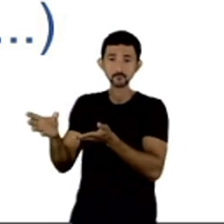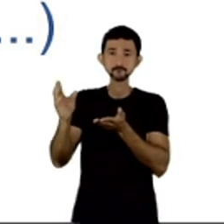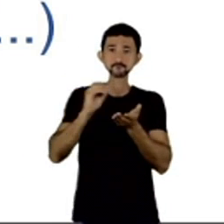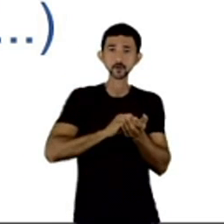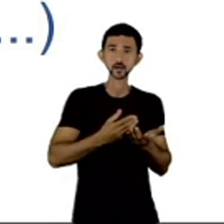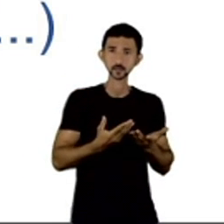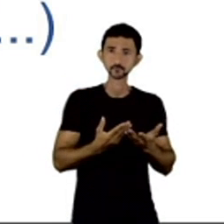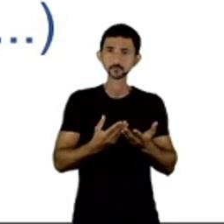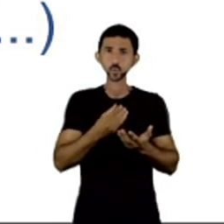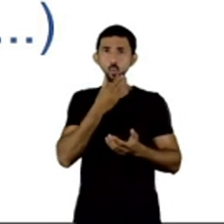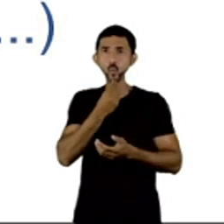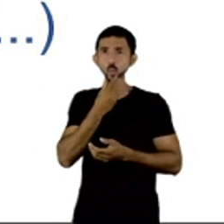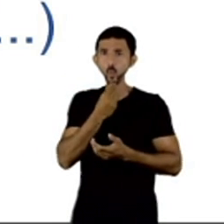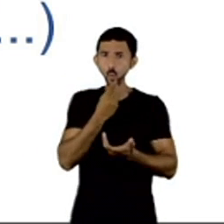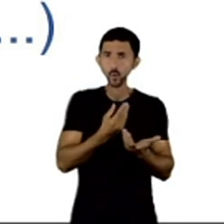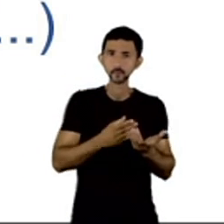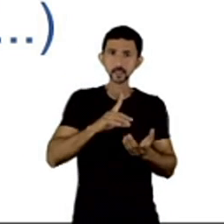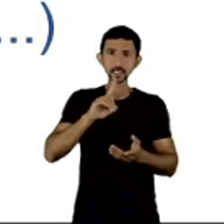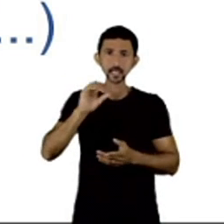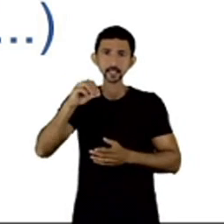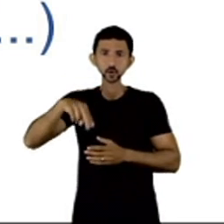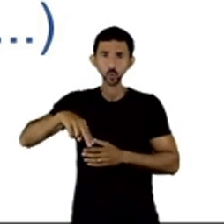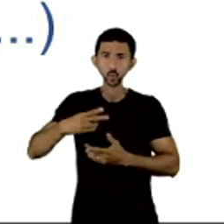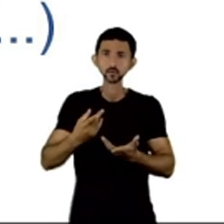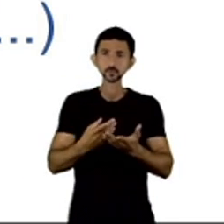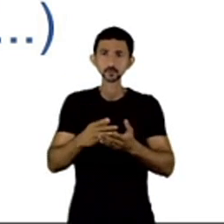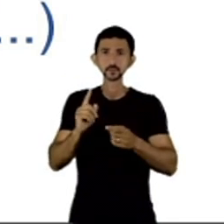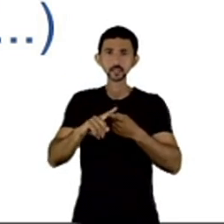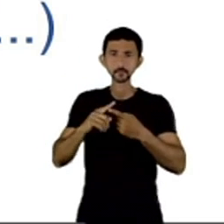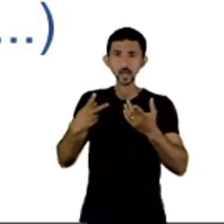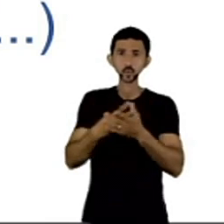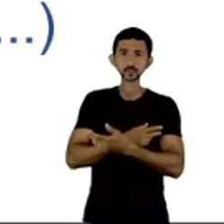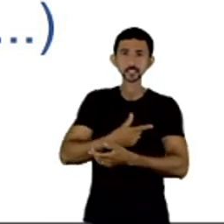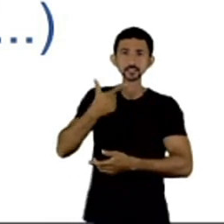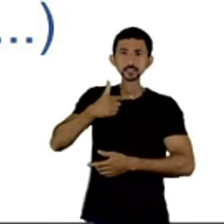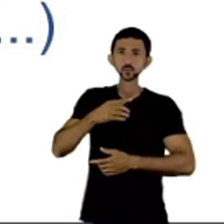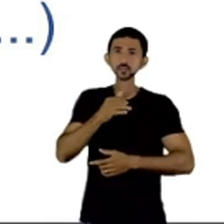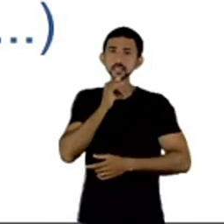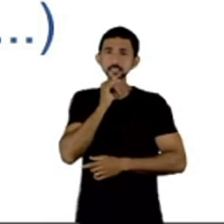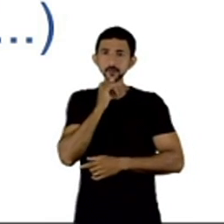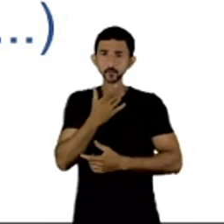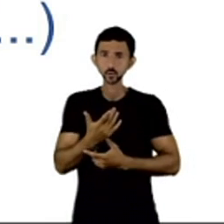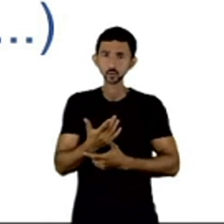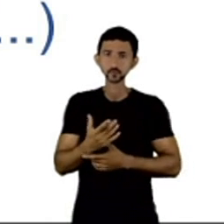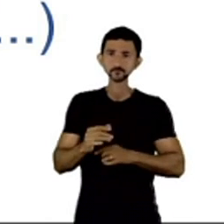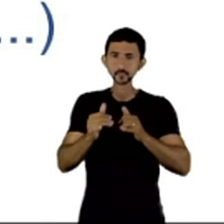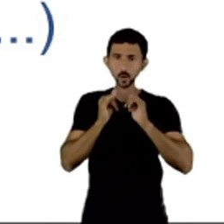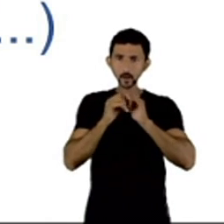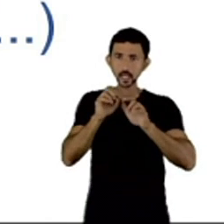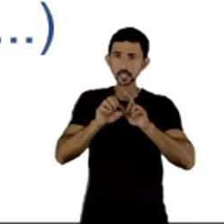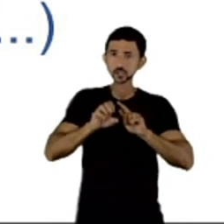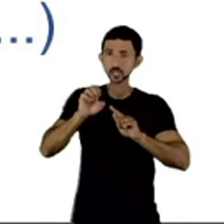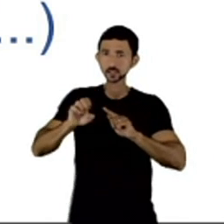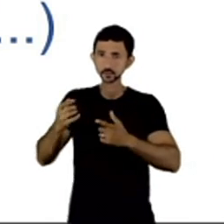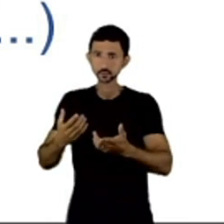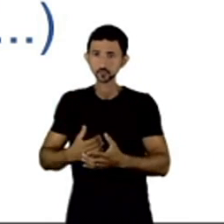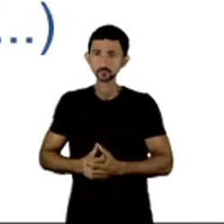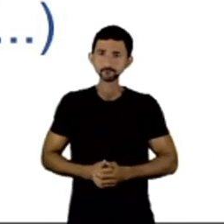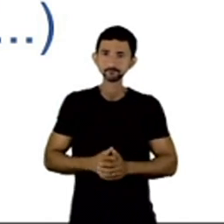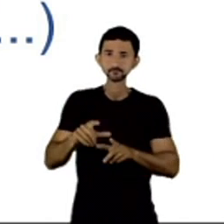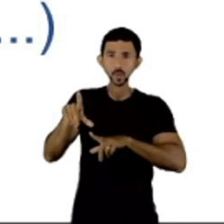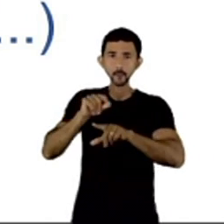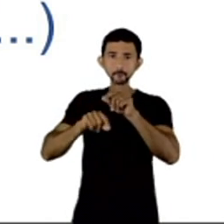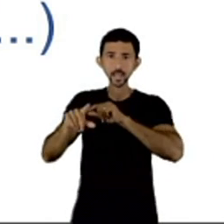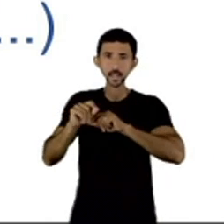a fala do Don Thompson. Isso acontece também no segundo exemplo. E traz ainda um dado estatístico